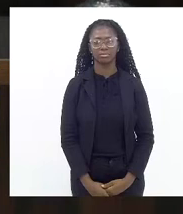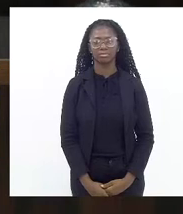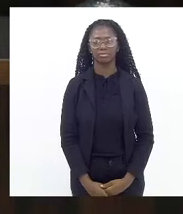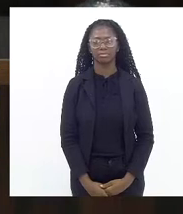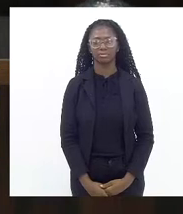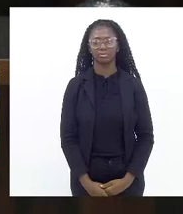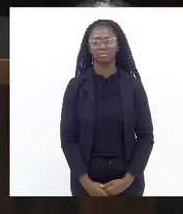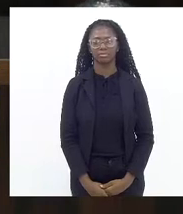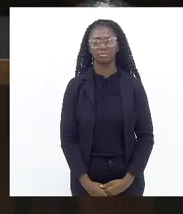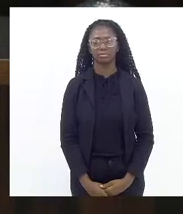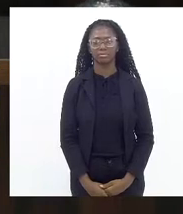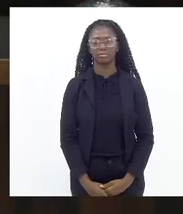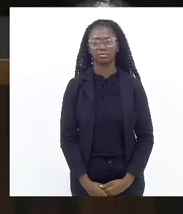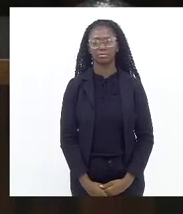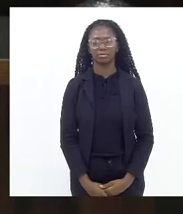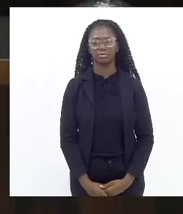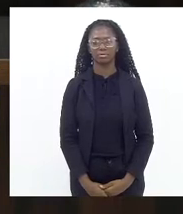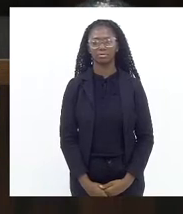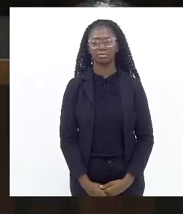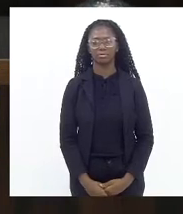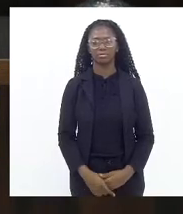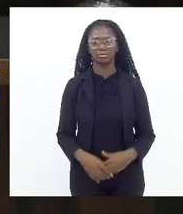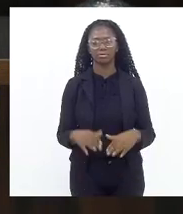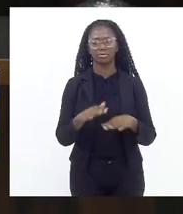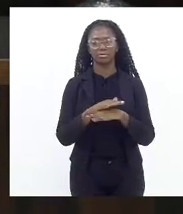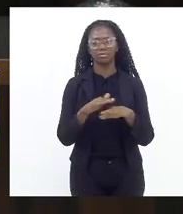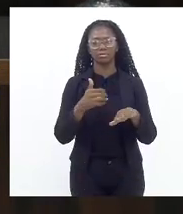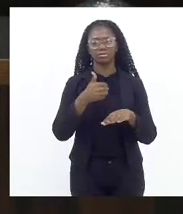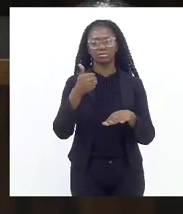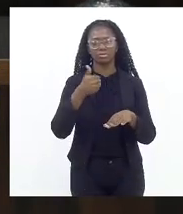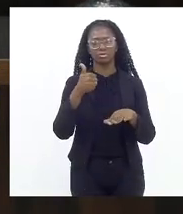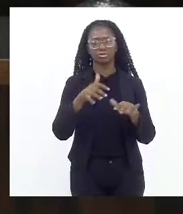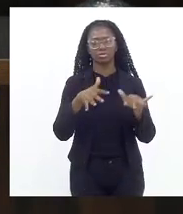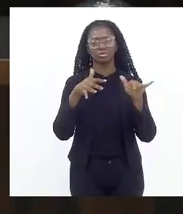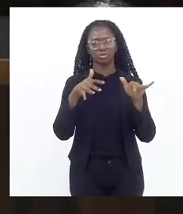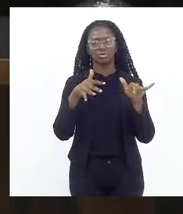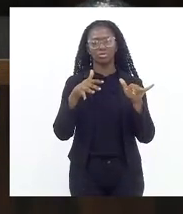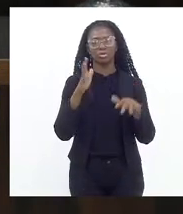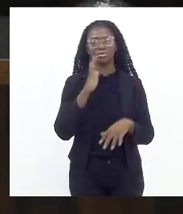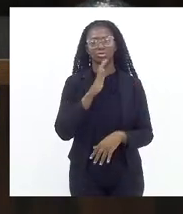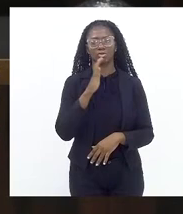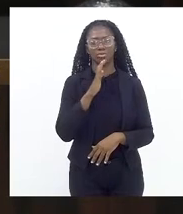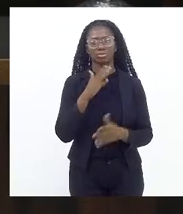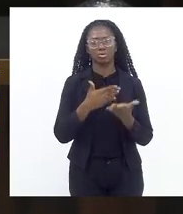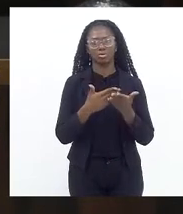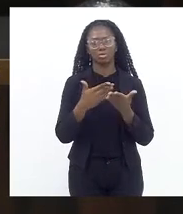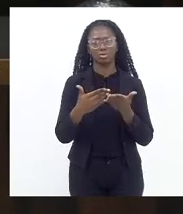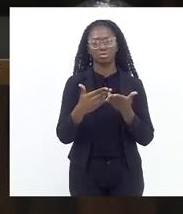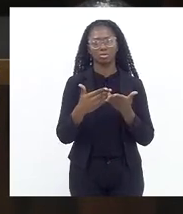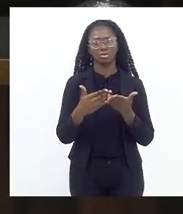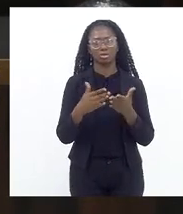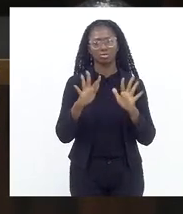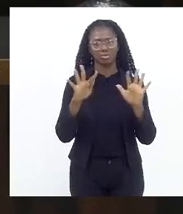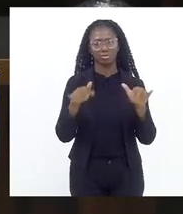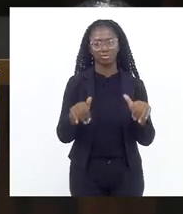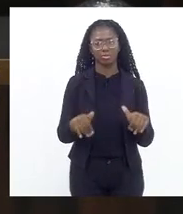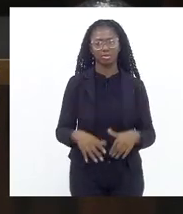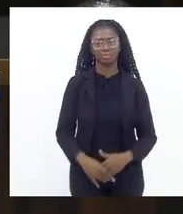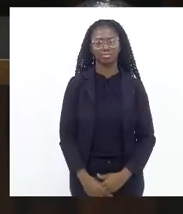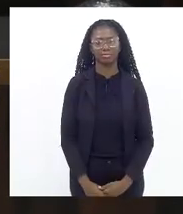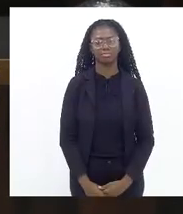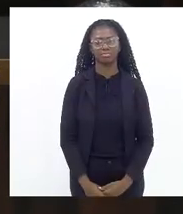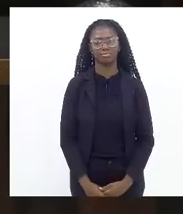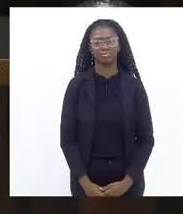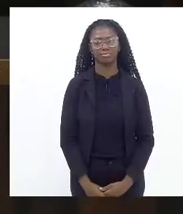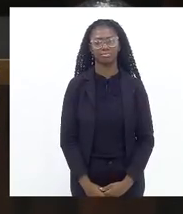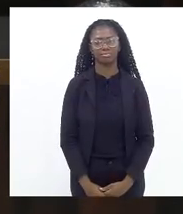Está encerrada a primeira sessão extraordinária e vamos dar início ao expediente final.